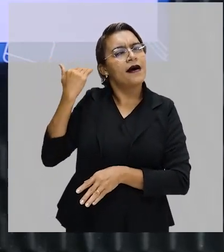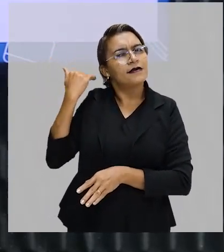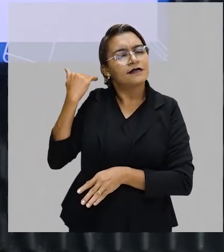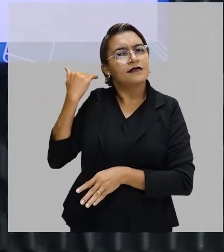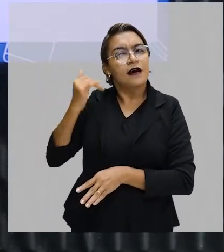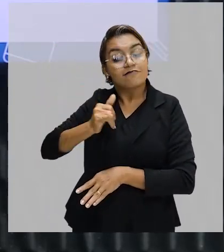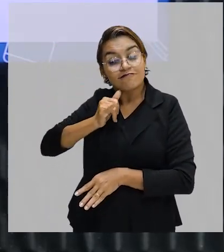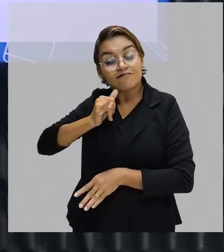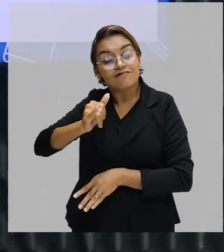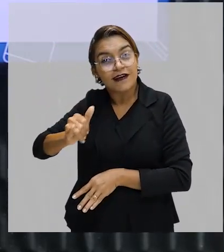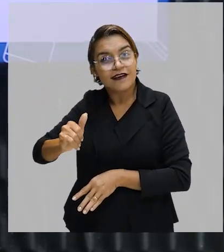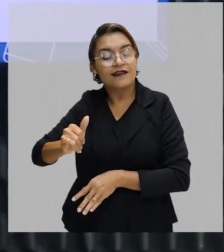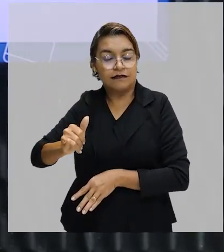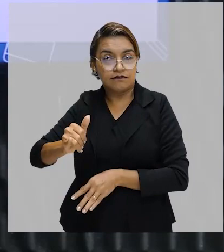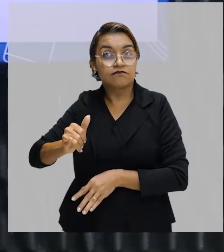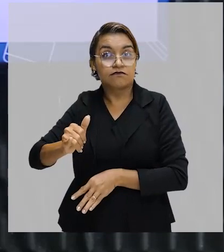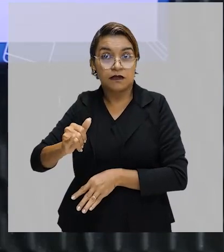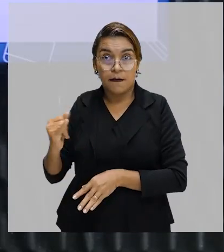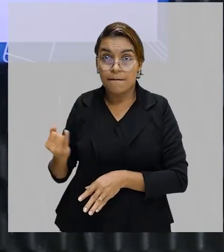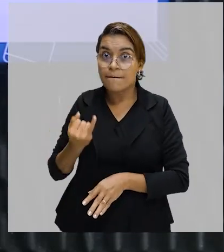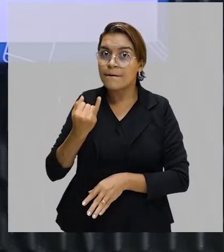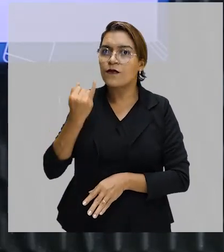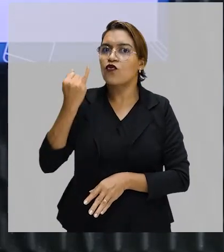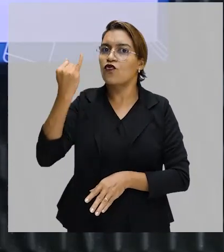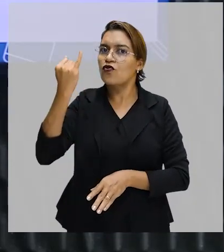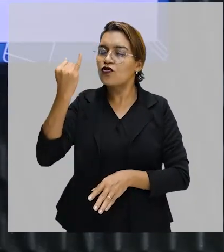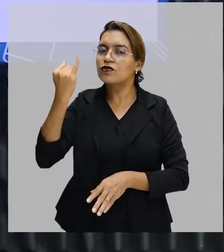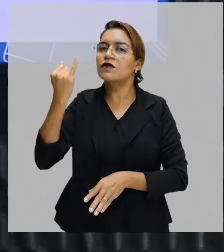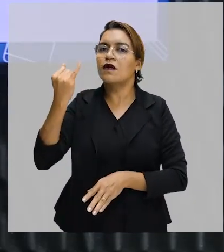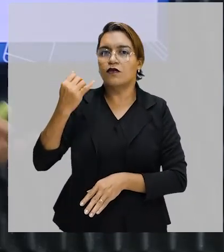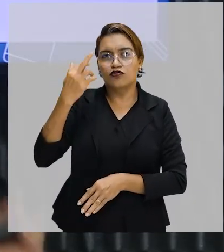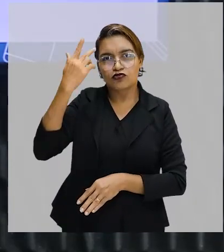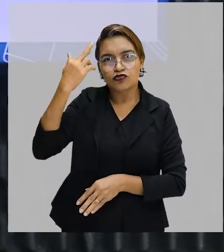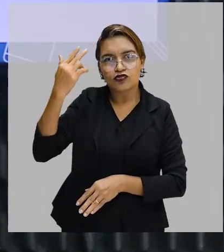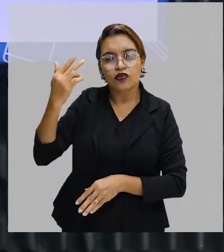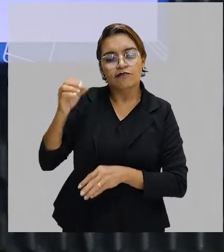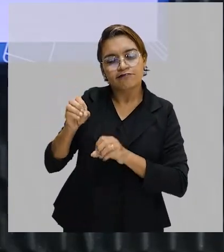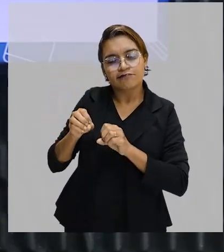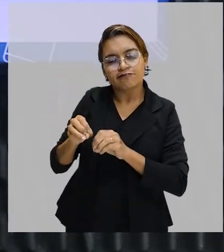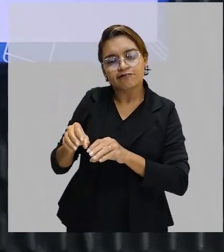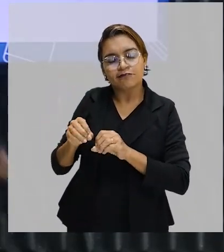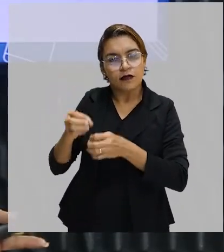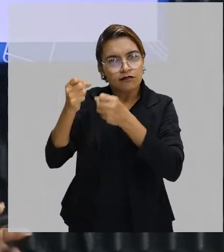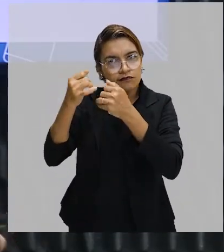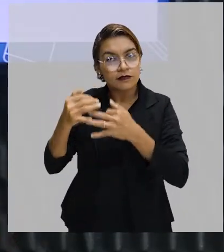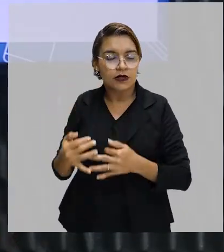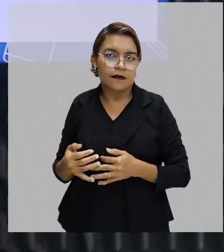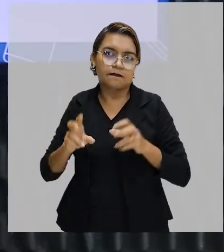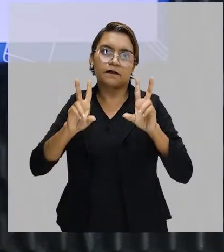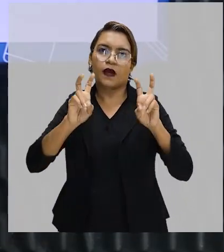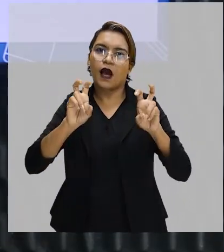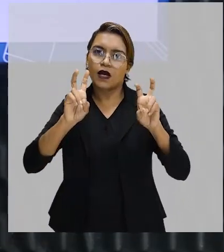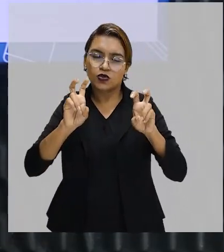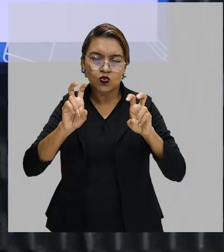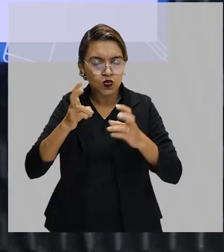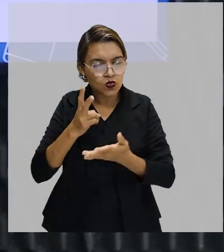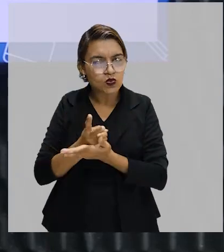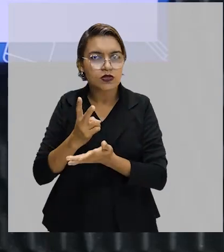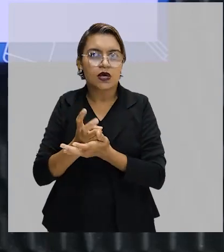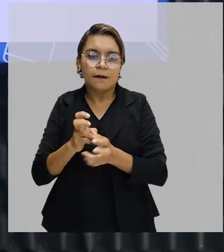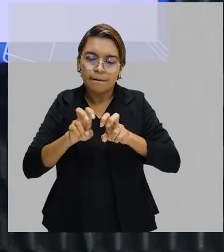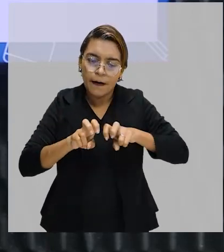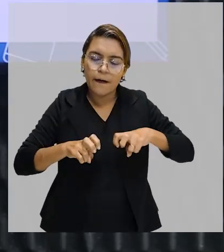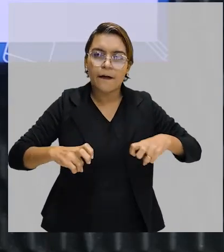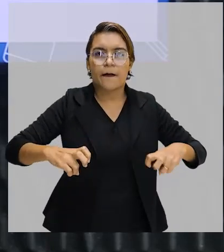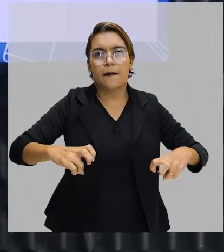porque essa história não pode ser apagada a gente tem que sempre contar sempre vai falar sempre vai se falar desses assuntos aqui em roda